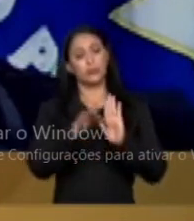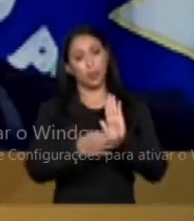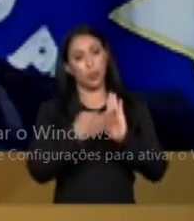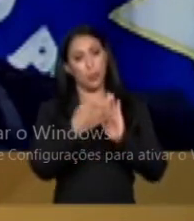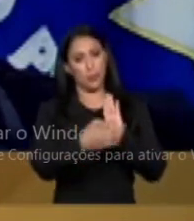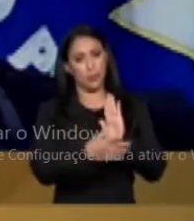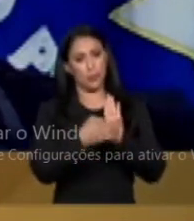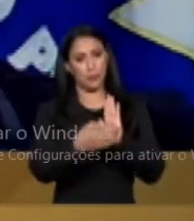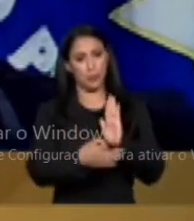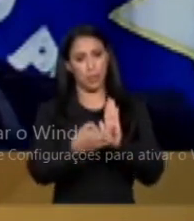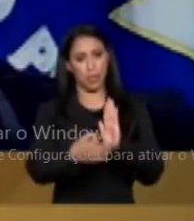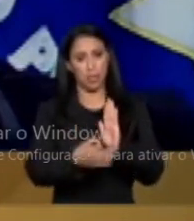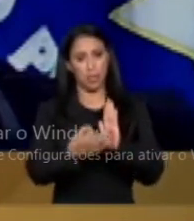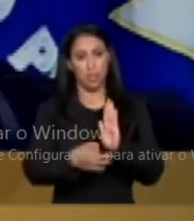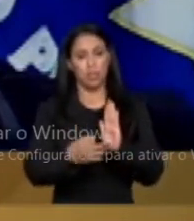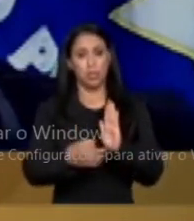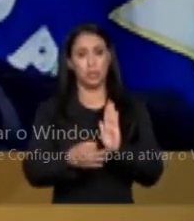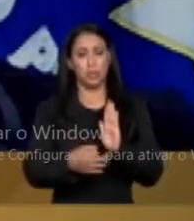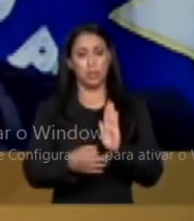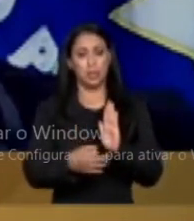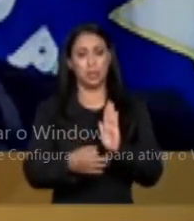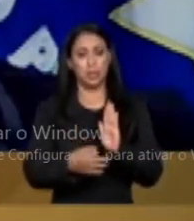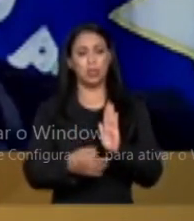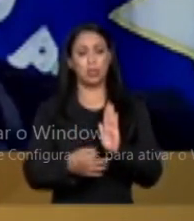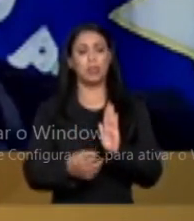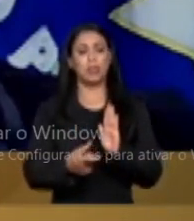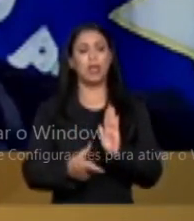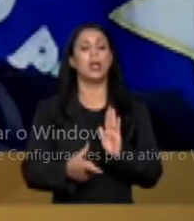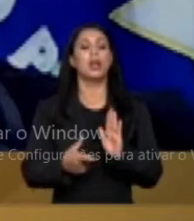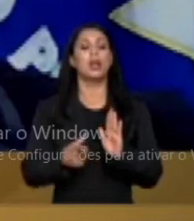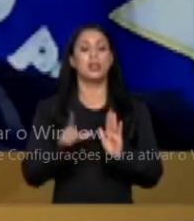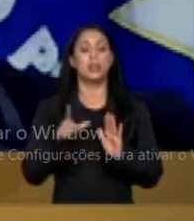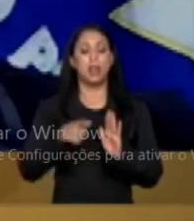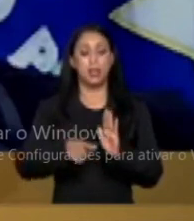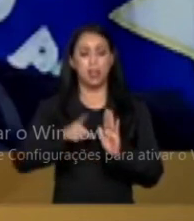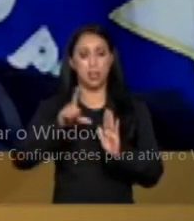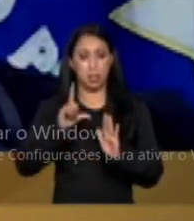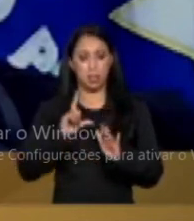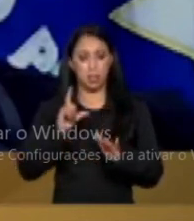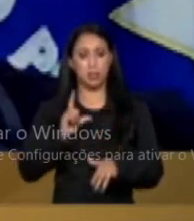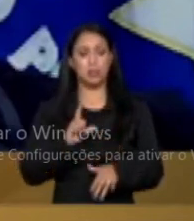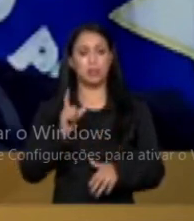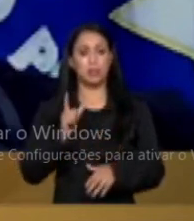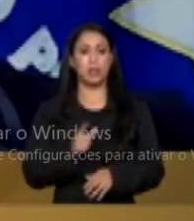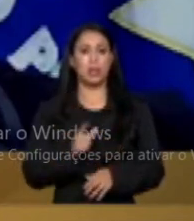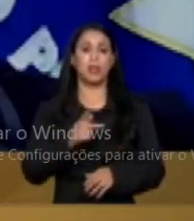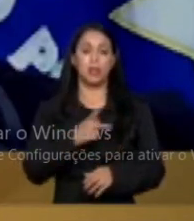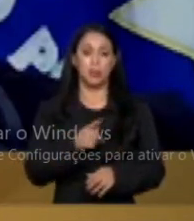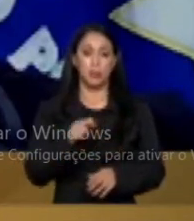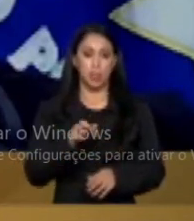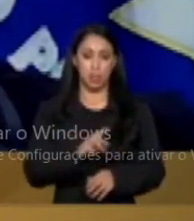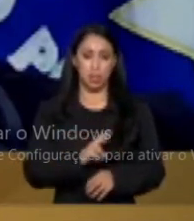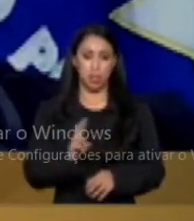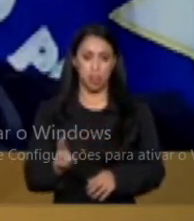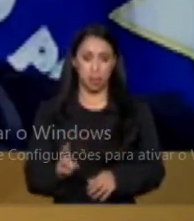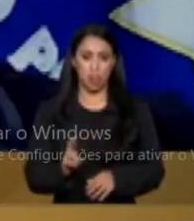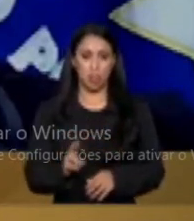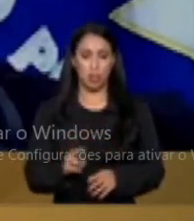da minha ilustre antecessora, se manifesta no sentido